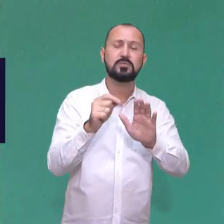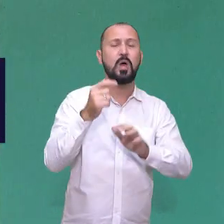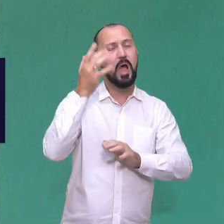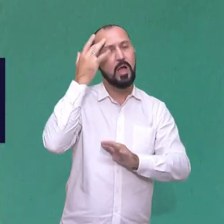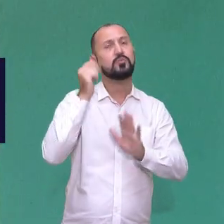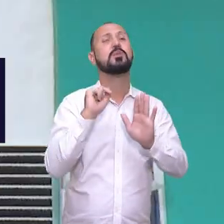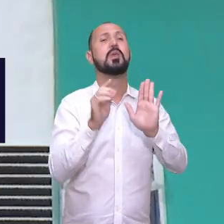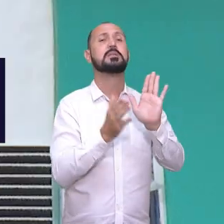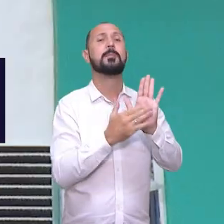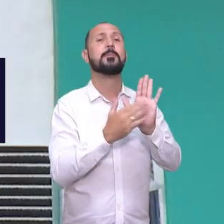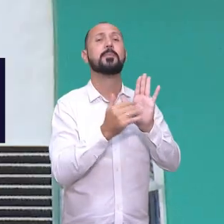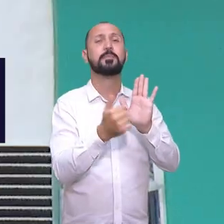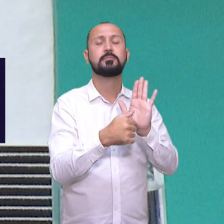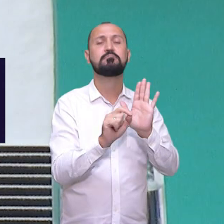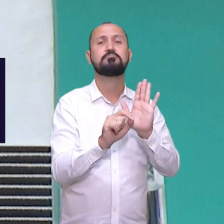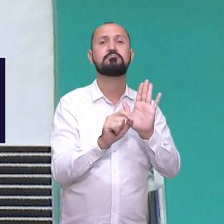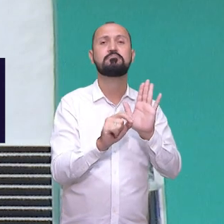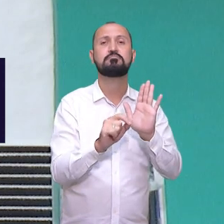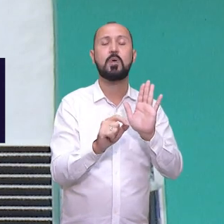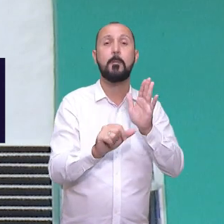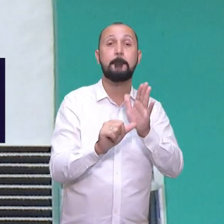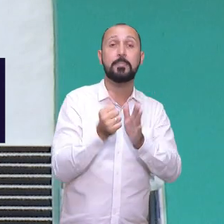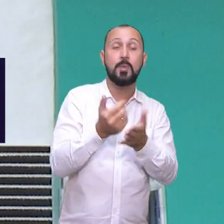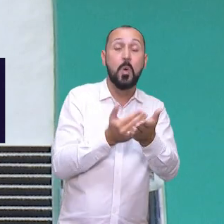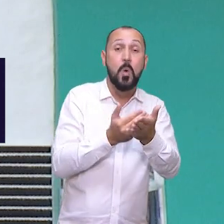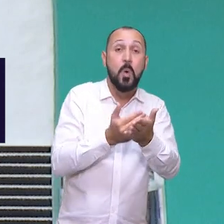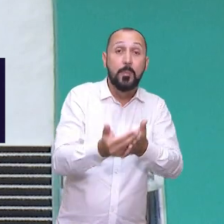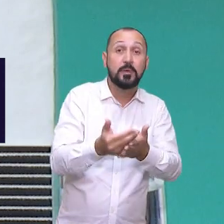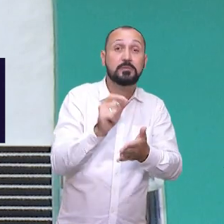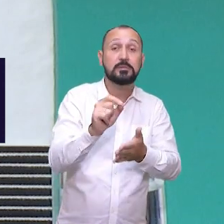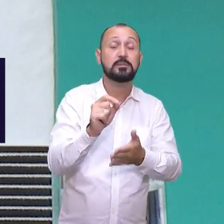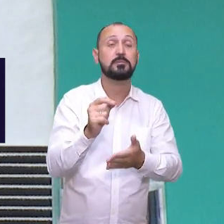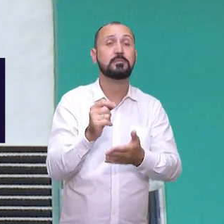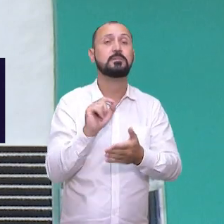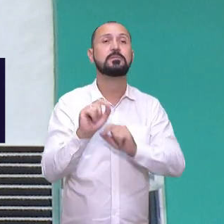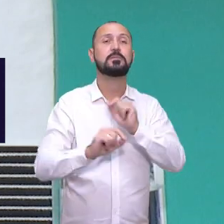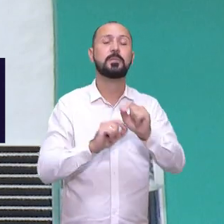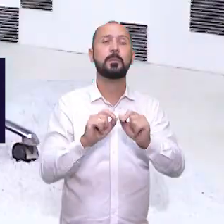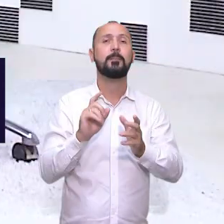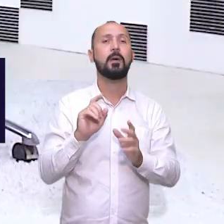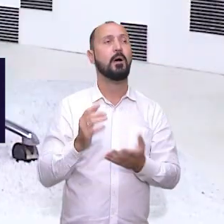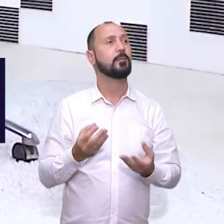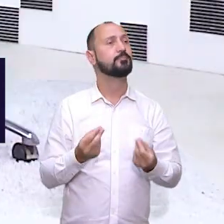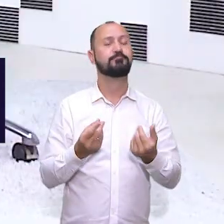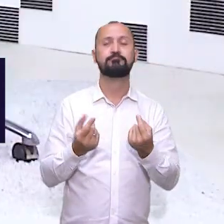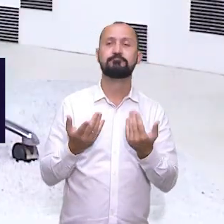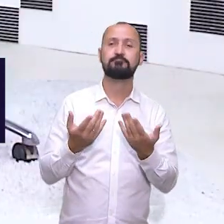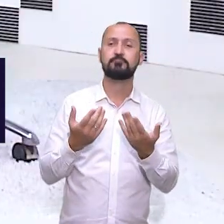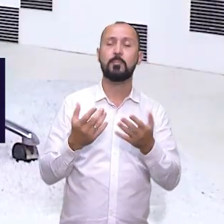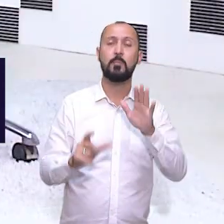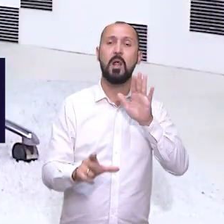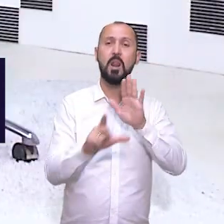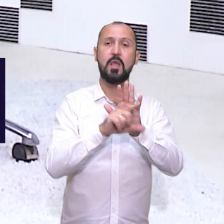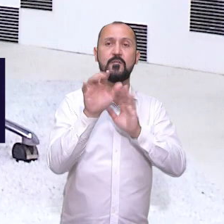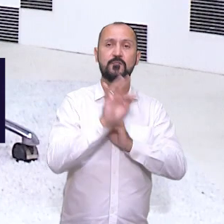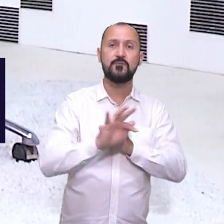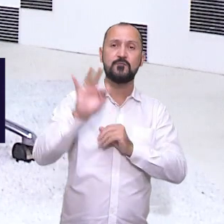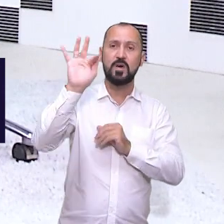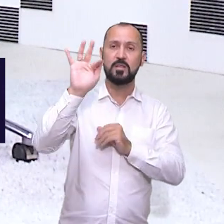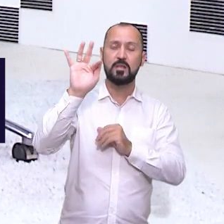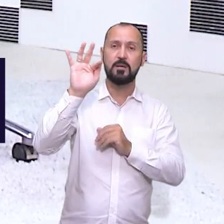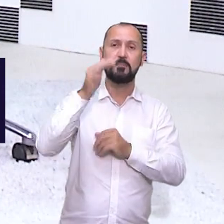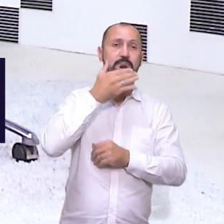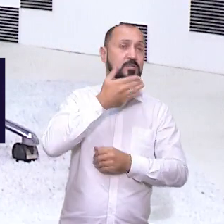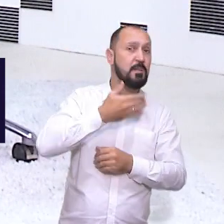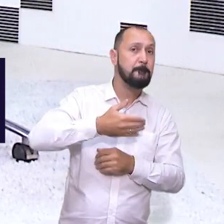na Assembleia Legislativa, né? E o senhor acha que essa proposta é o primeiro passo para poder